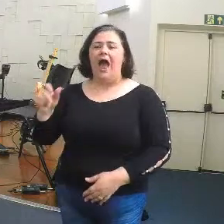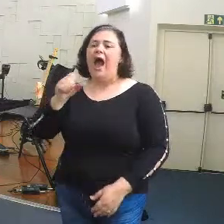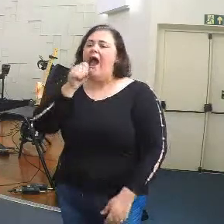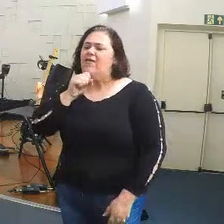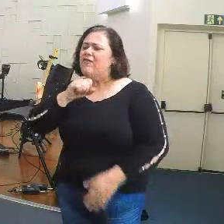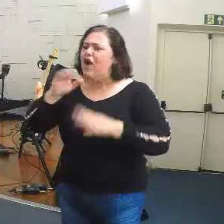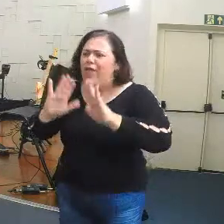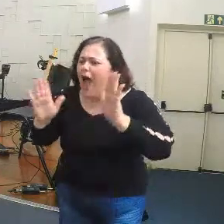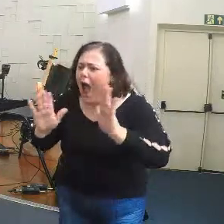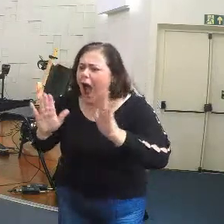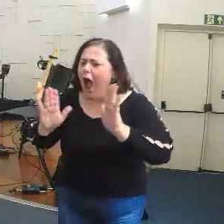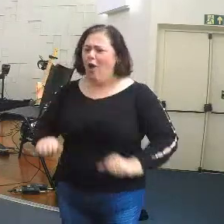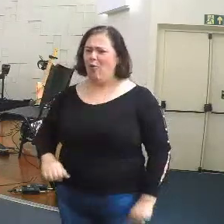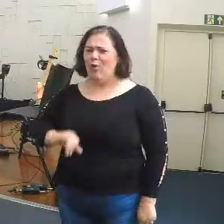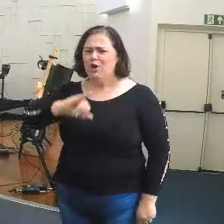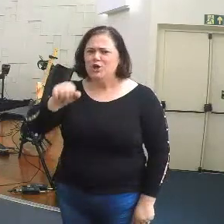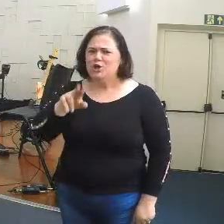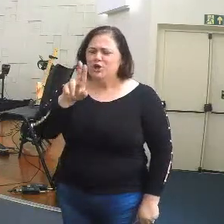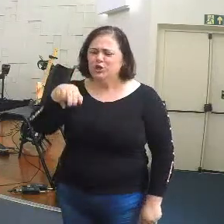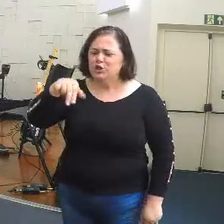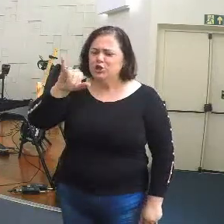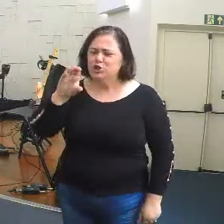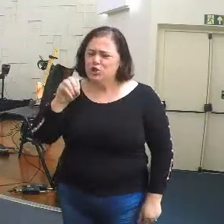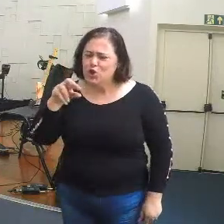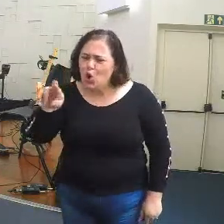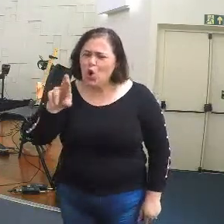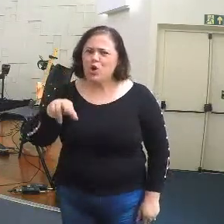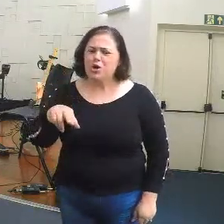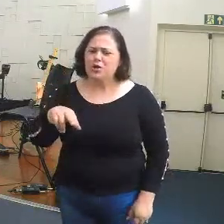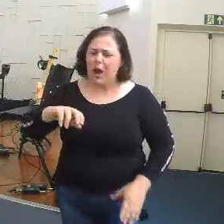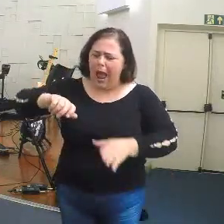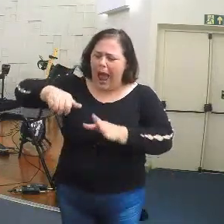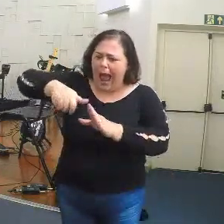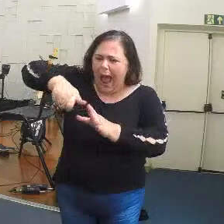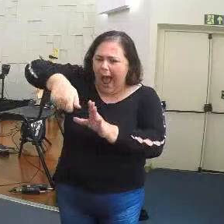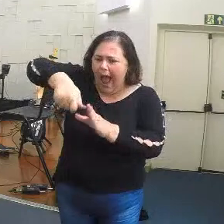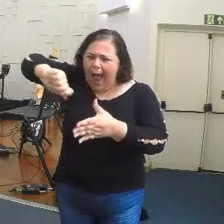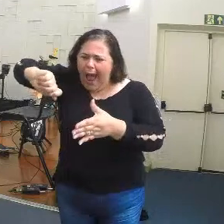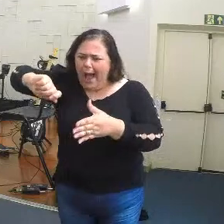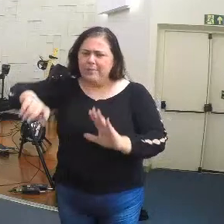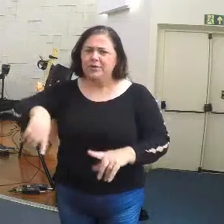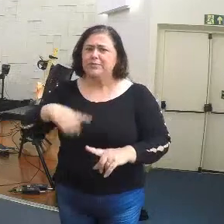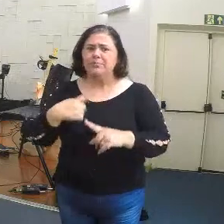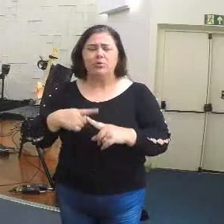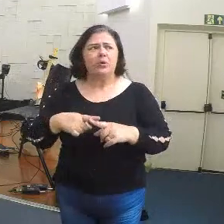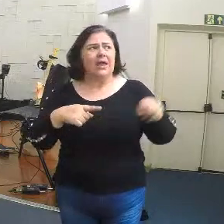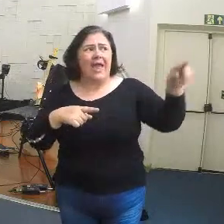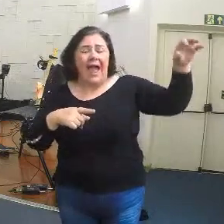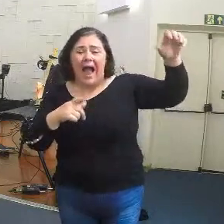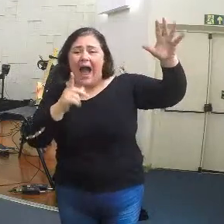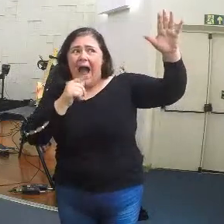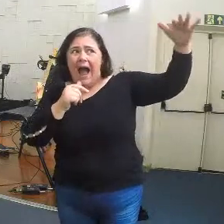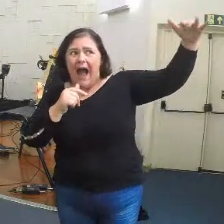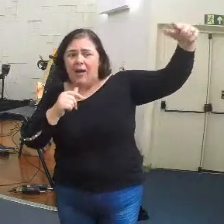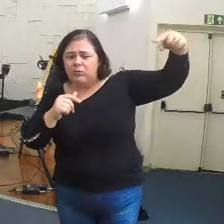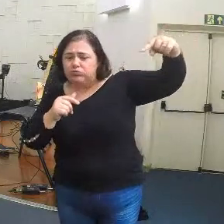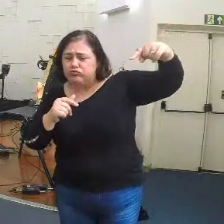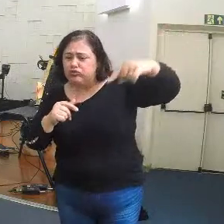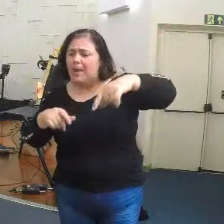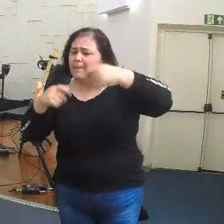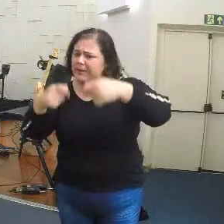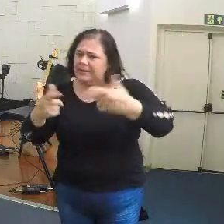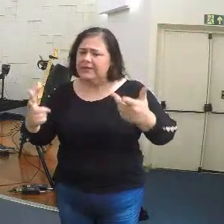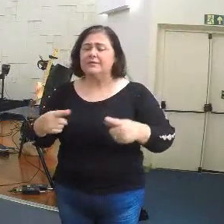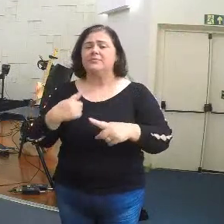Abre a torneira, porque senão a mangueira que é frágil, ressecada pelo sol, vai estourar. E aí a gente tinha que fazer